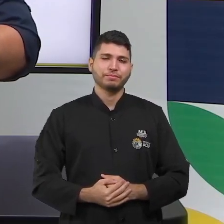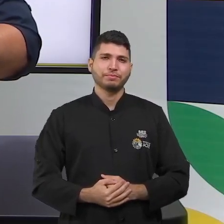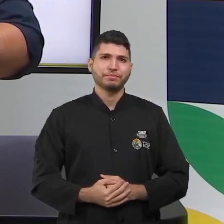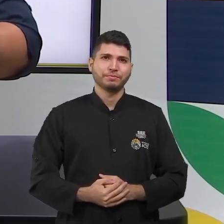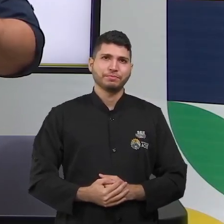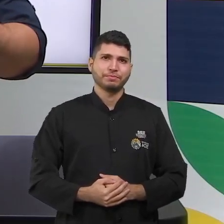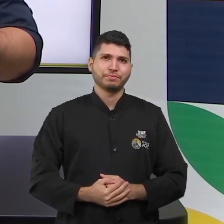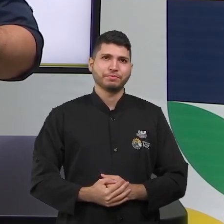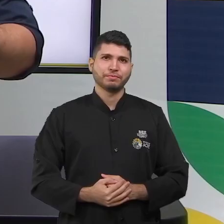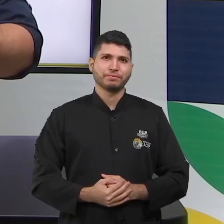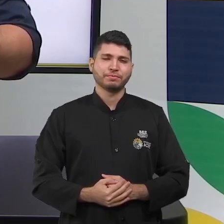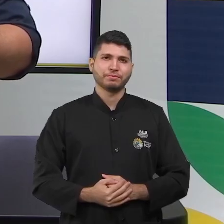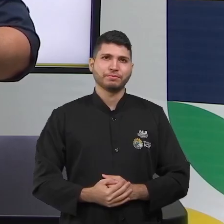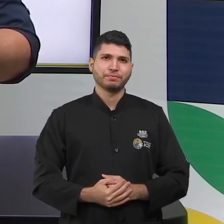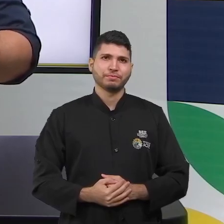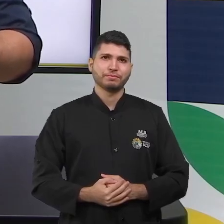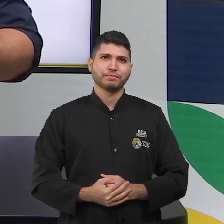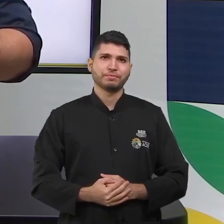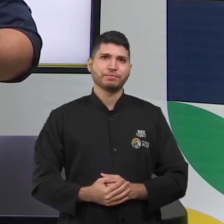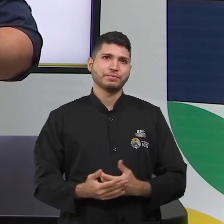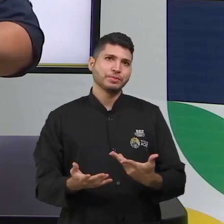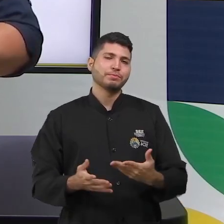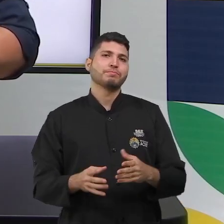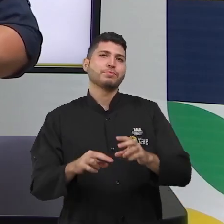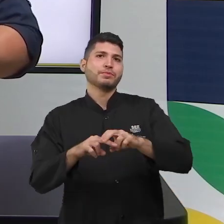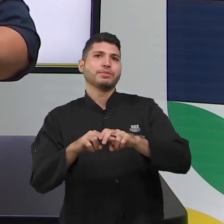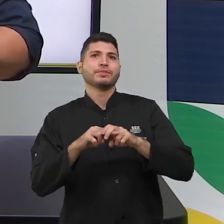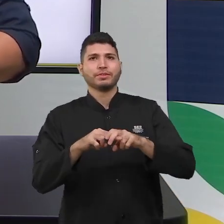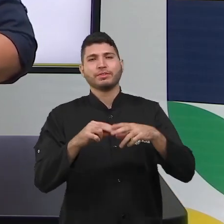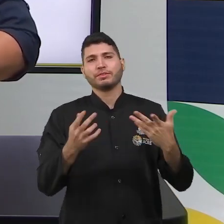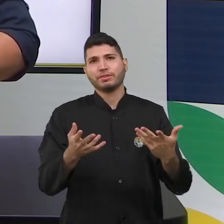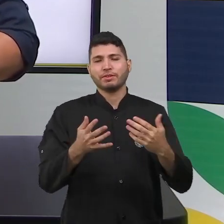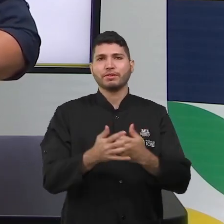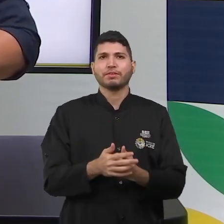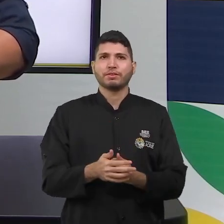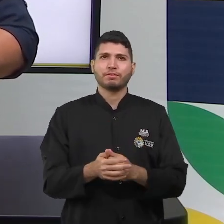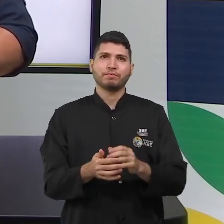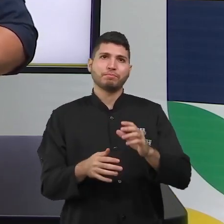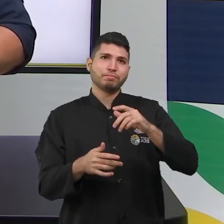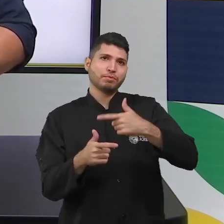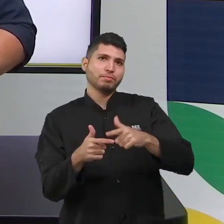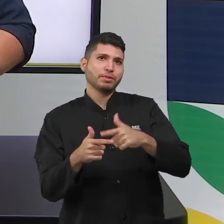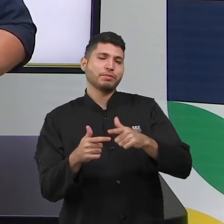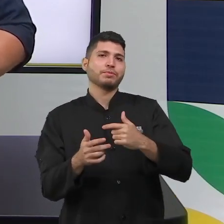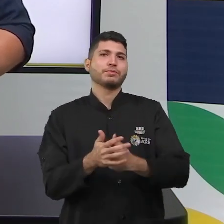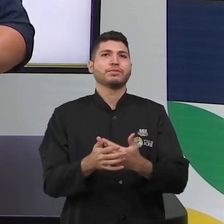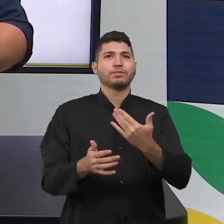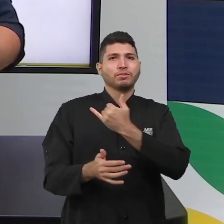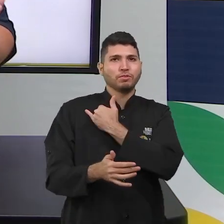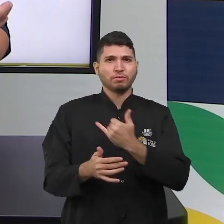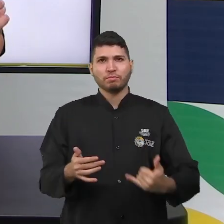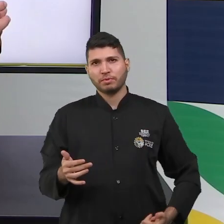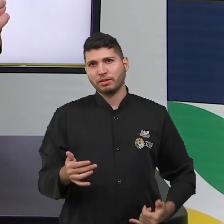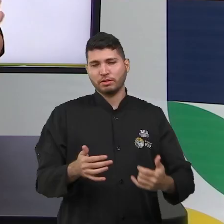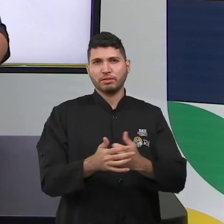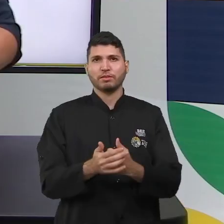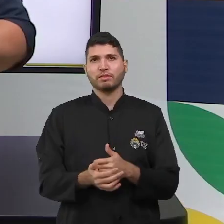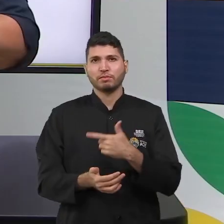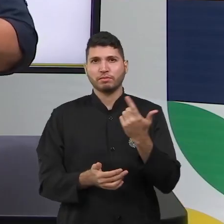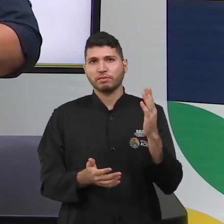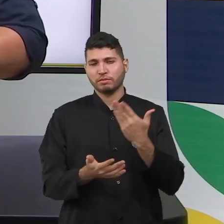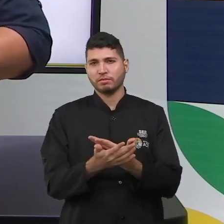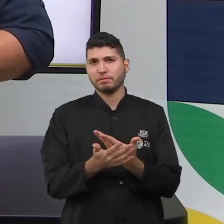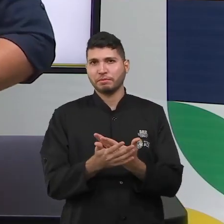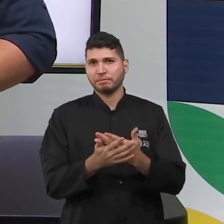fatores que gera o colapso do Império Brasileiro, não é? O Império Brasileiro, Dom Pedro, você deve ter estudado isso aí em outras aulas de